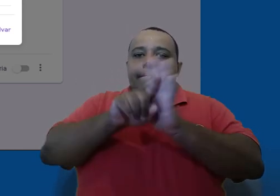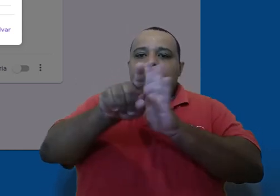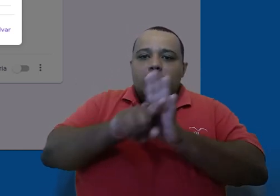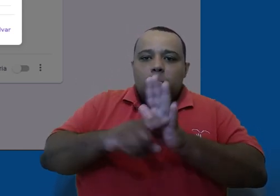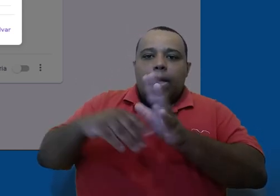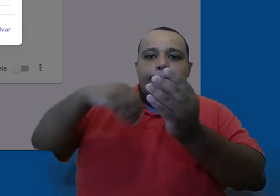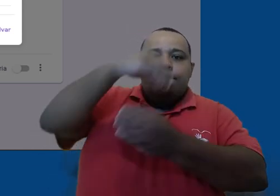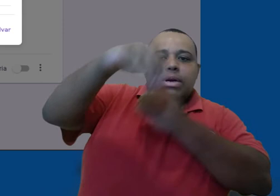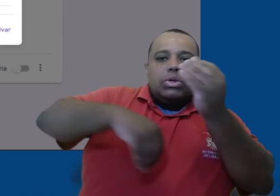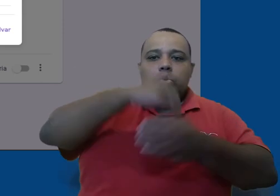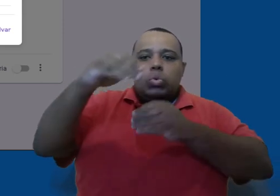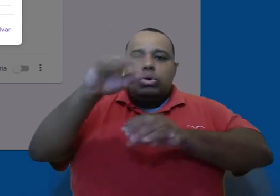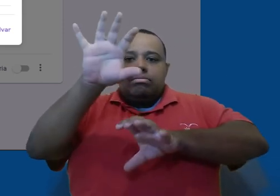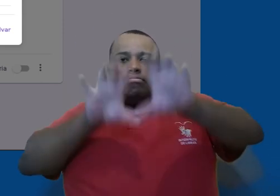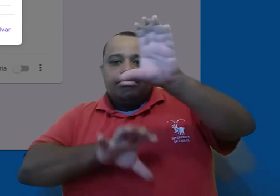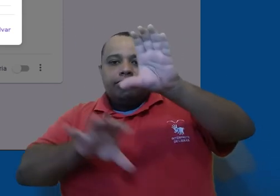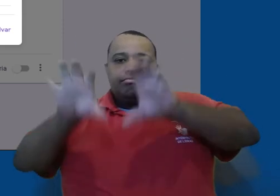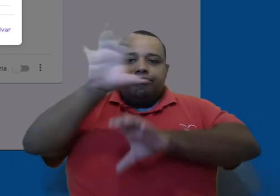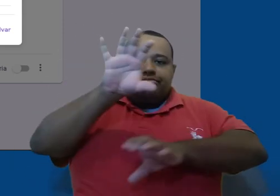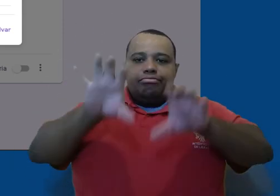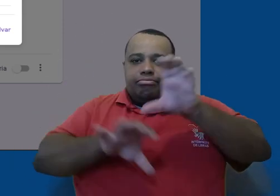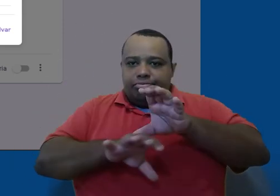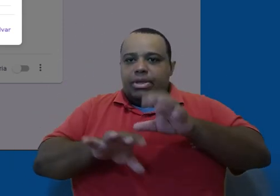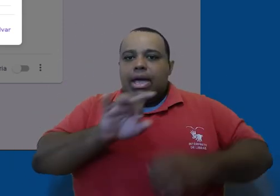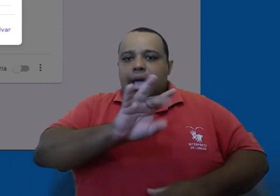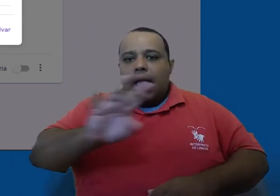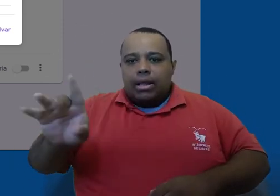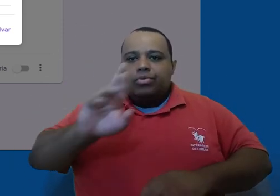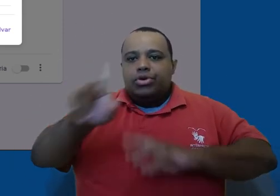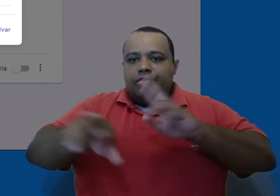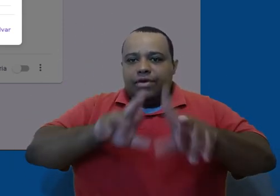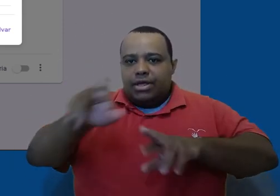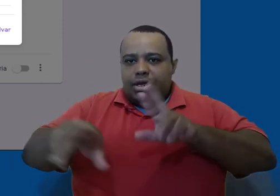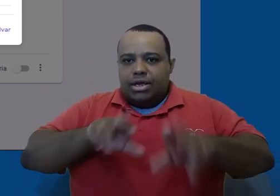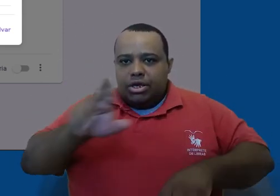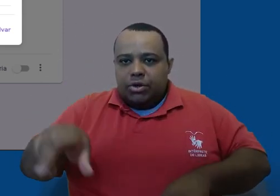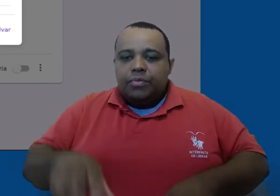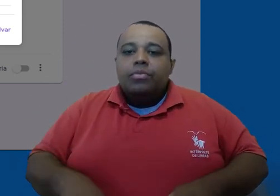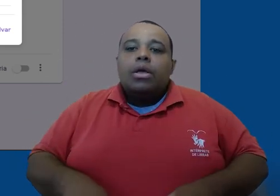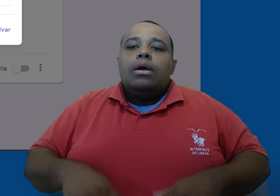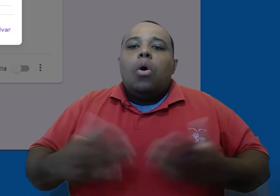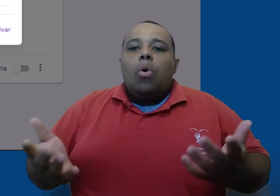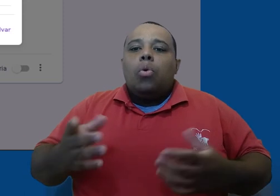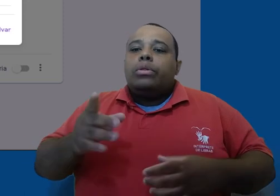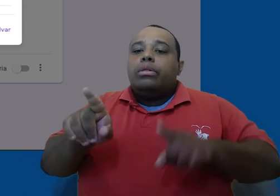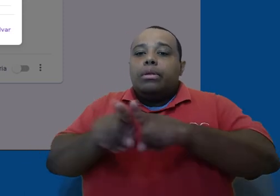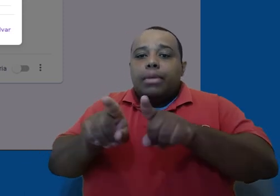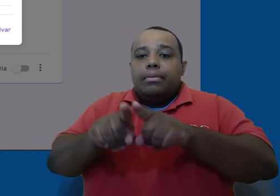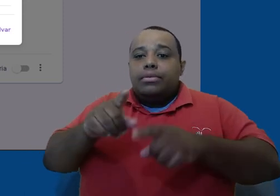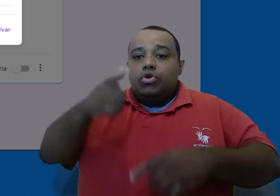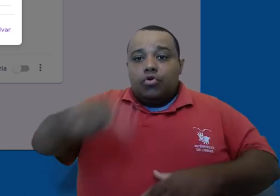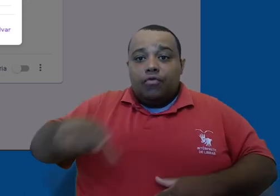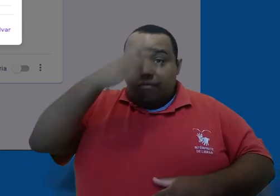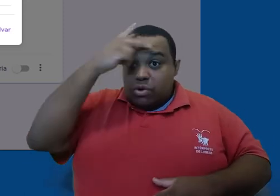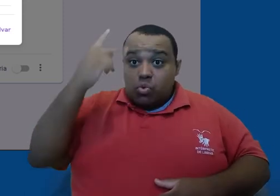podemos ativar opção de mostrar um link para o envio de outra resposta Mas ela está desativada pois seu nome já na anterior que cada pessoa só poderá